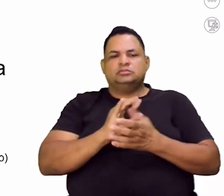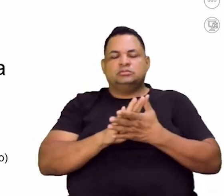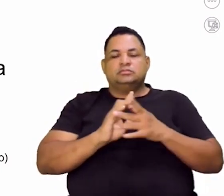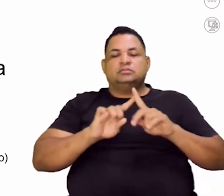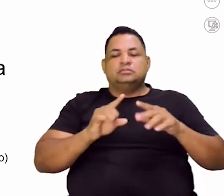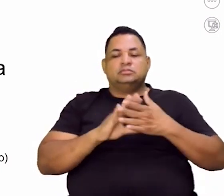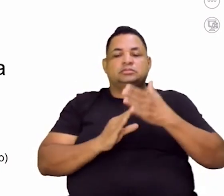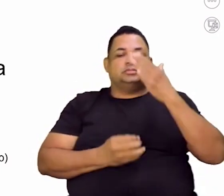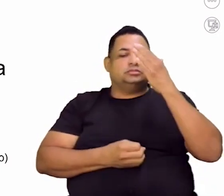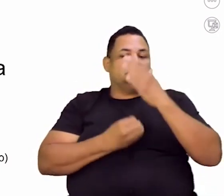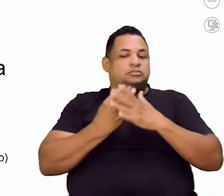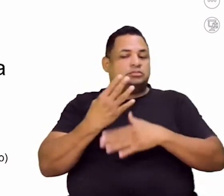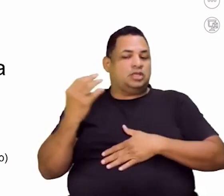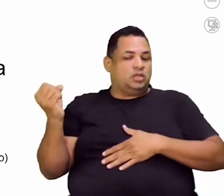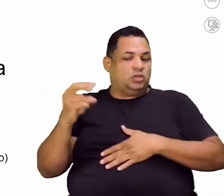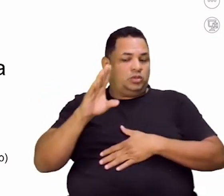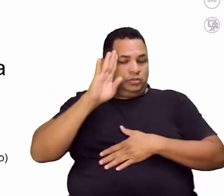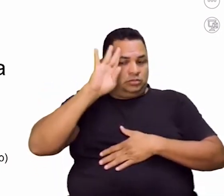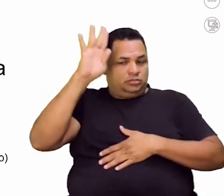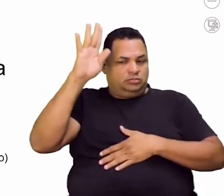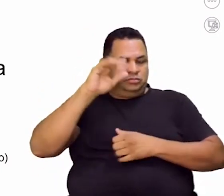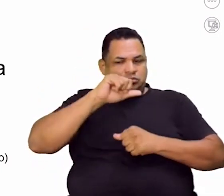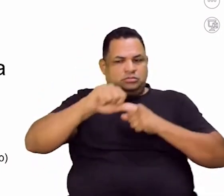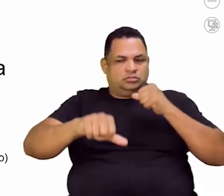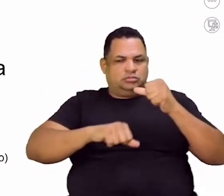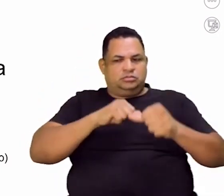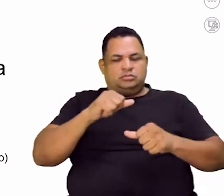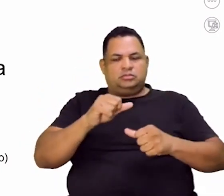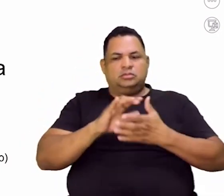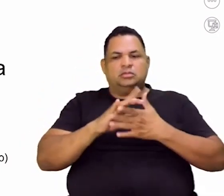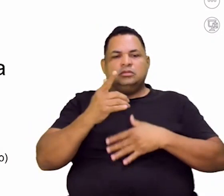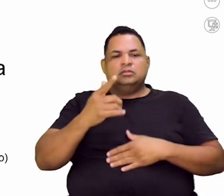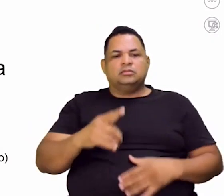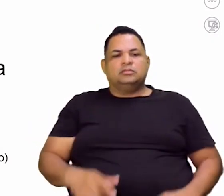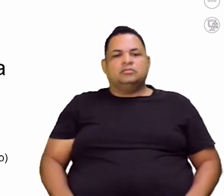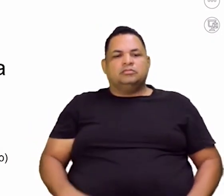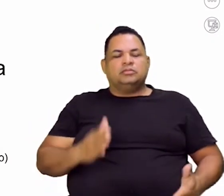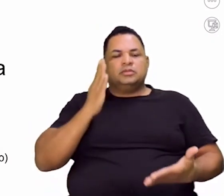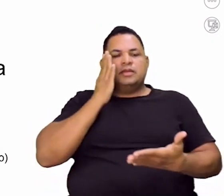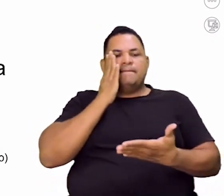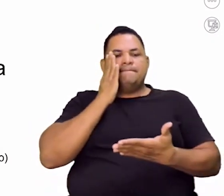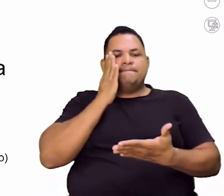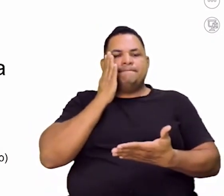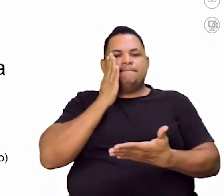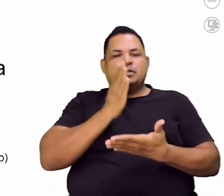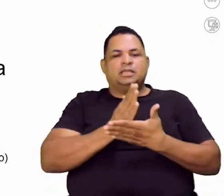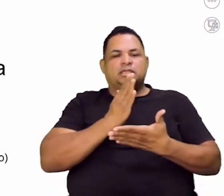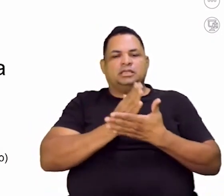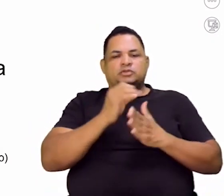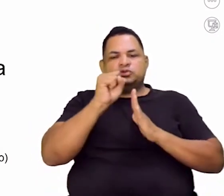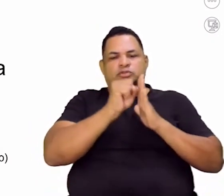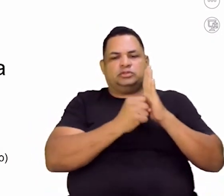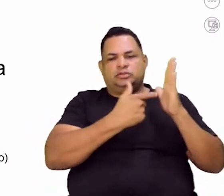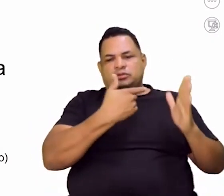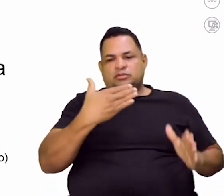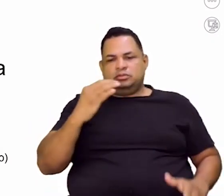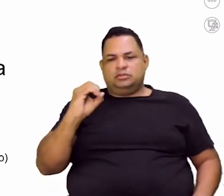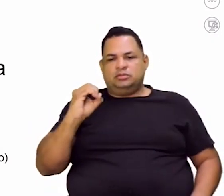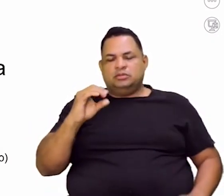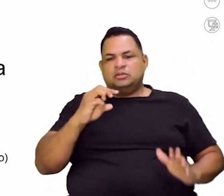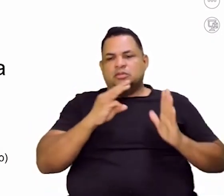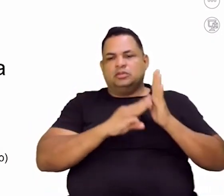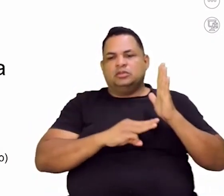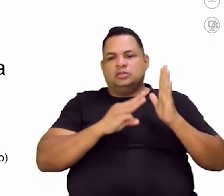quebrar esse paradigma, deixa de ser dogma, ok? Na primeira metade do século XX, o